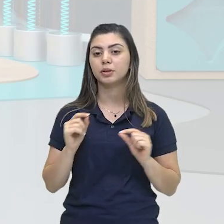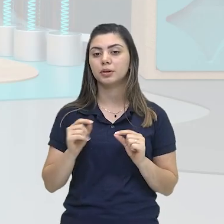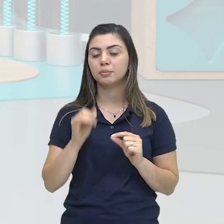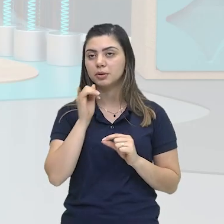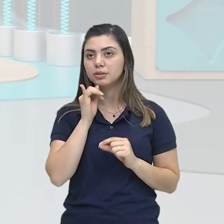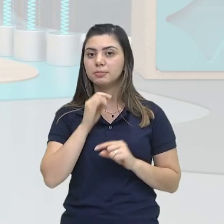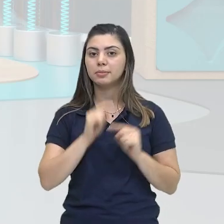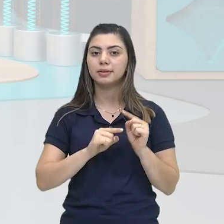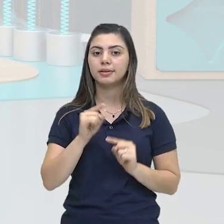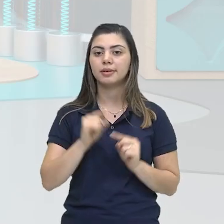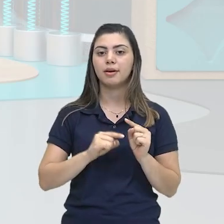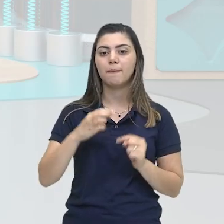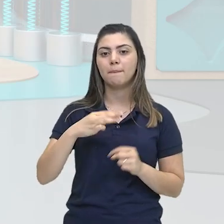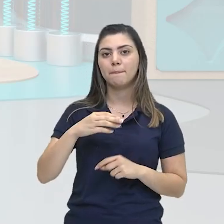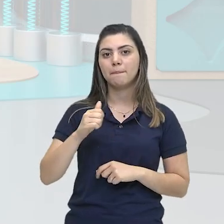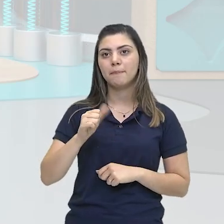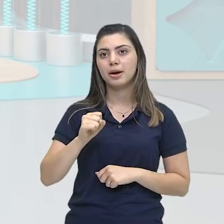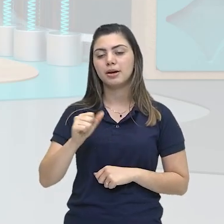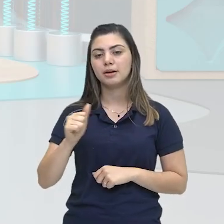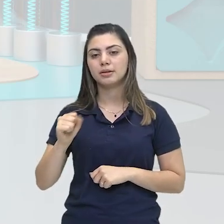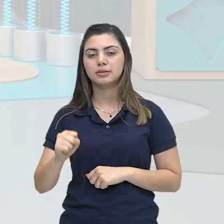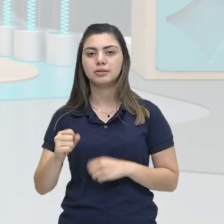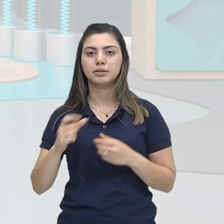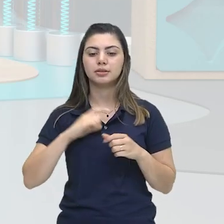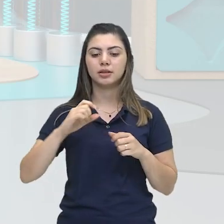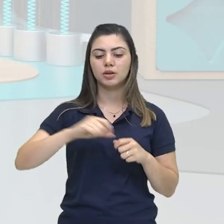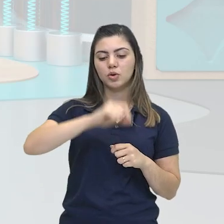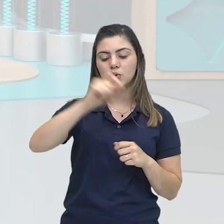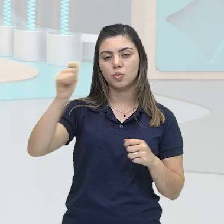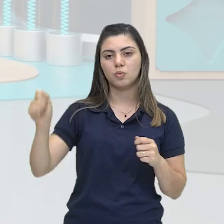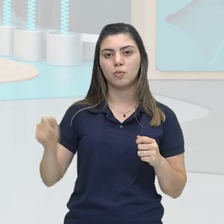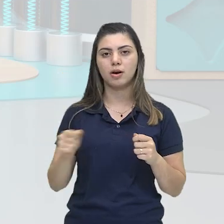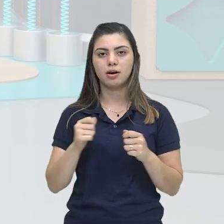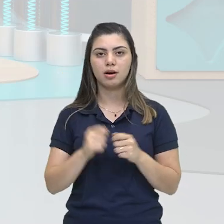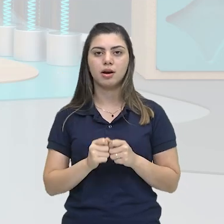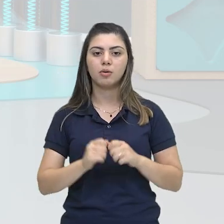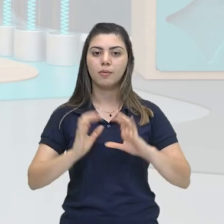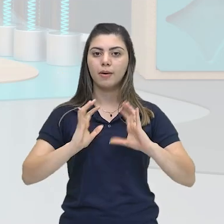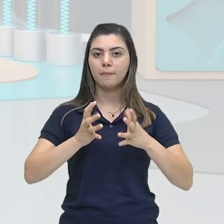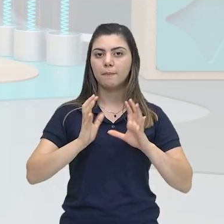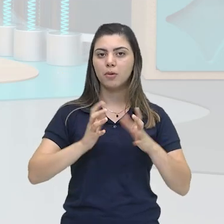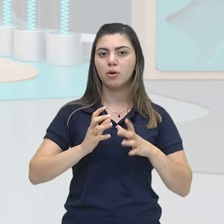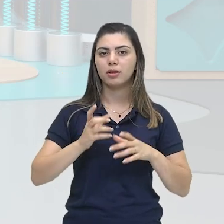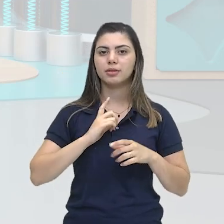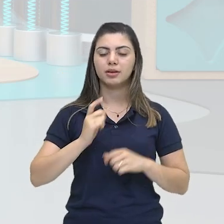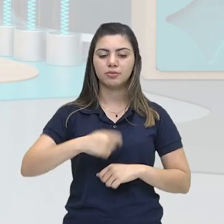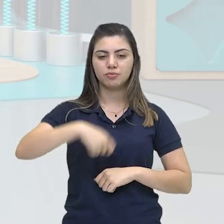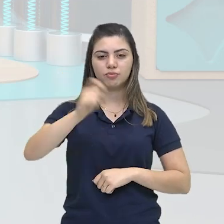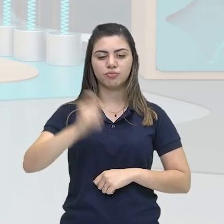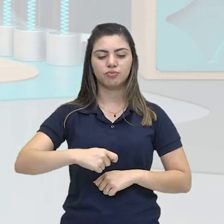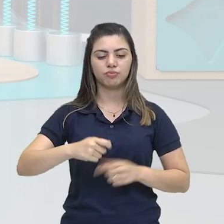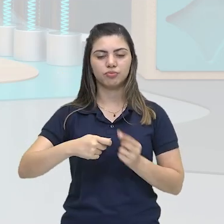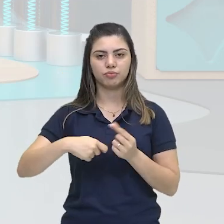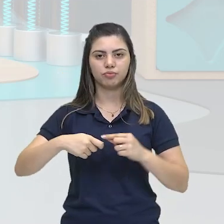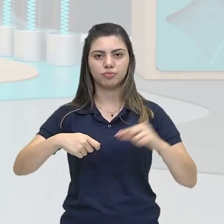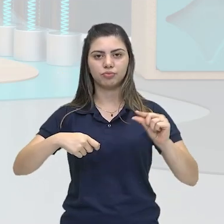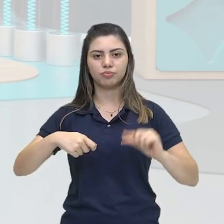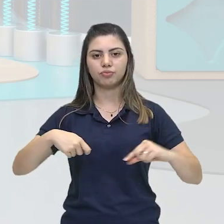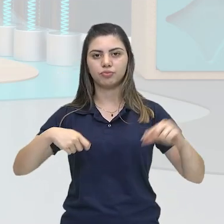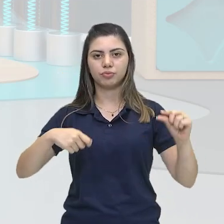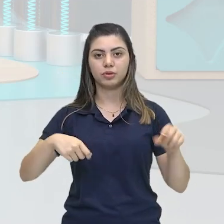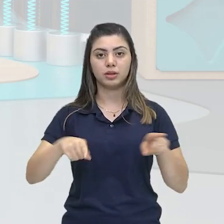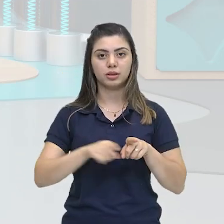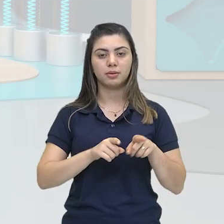das massas, né, do arco, da bola, das fitas, que são lindíssimas, e das cordas